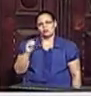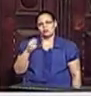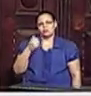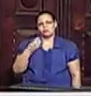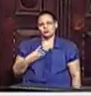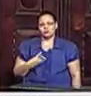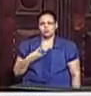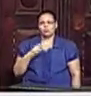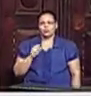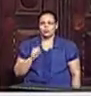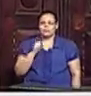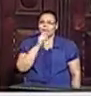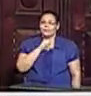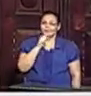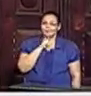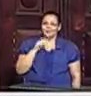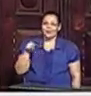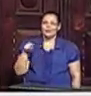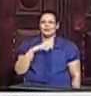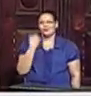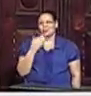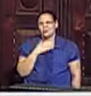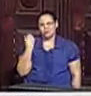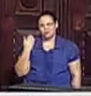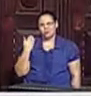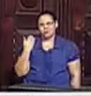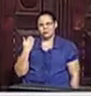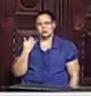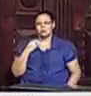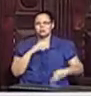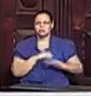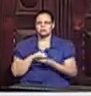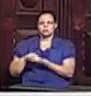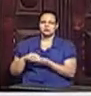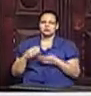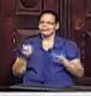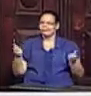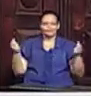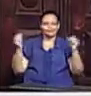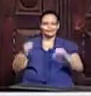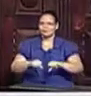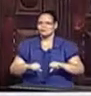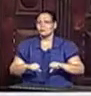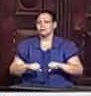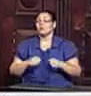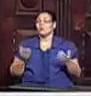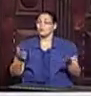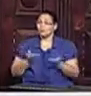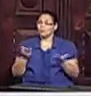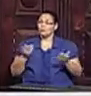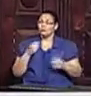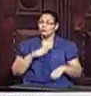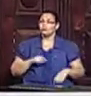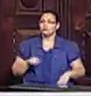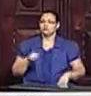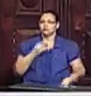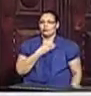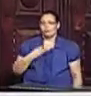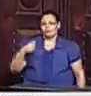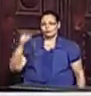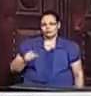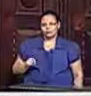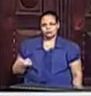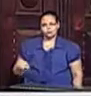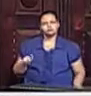em depósitos em abrigos do estado do Rio de Janeiro. A situação se deteriora a cada dia. Está na hora do governador tomar uma atitude ou